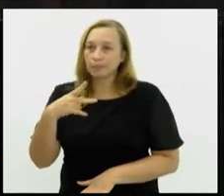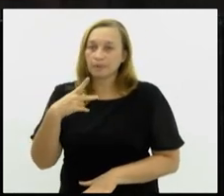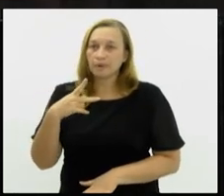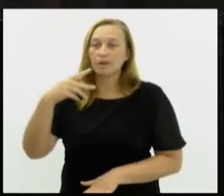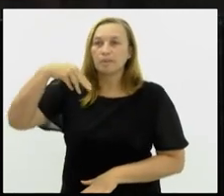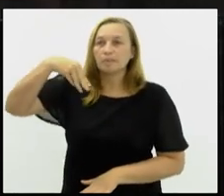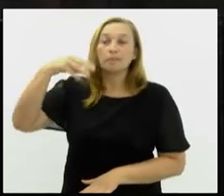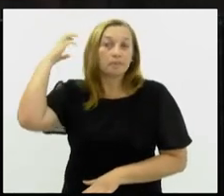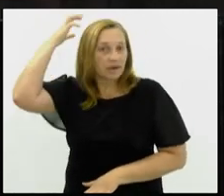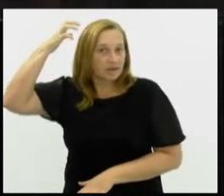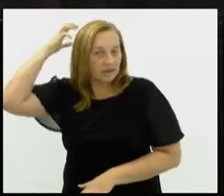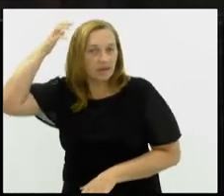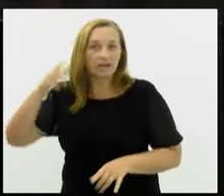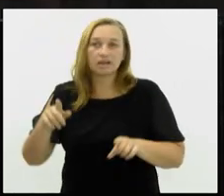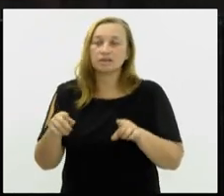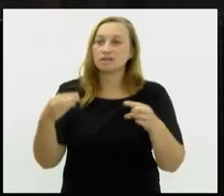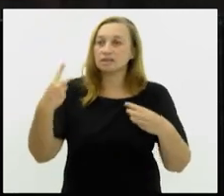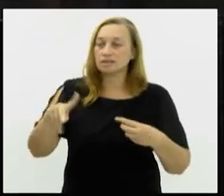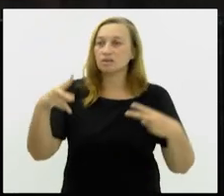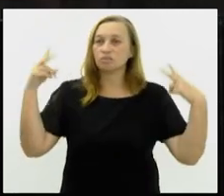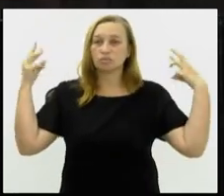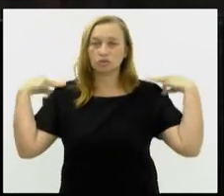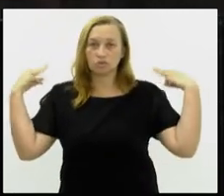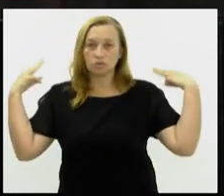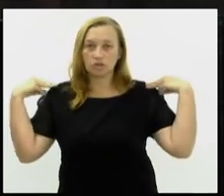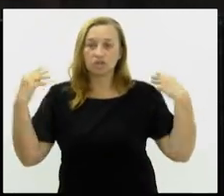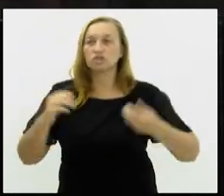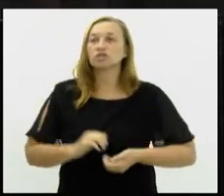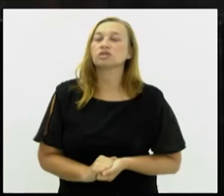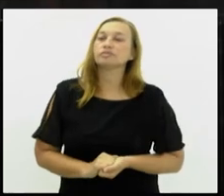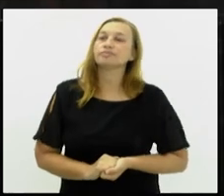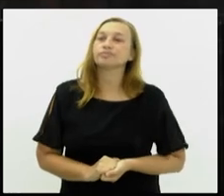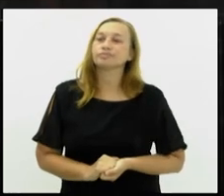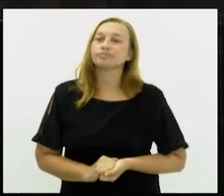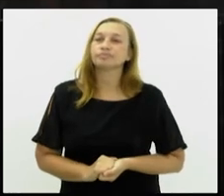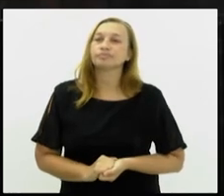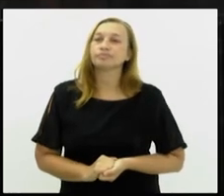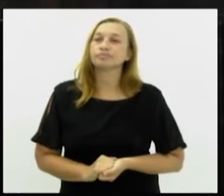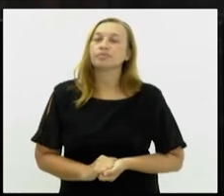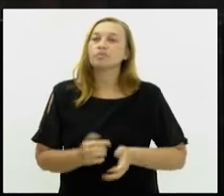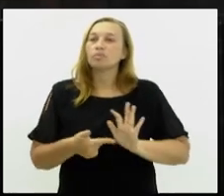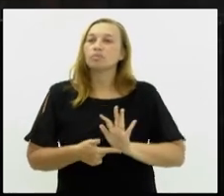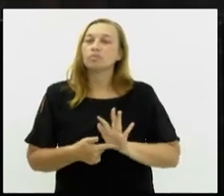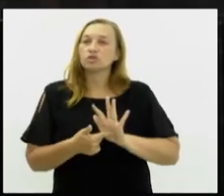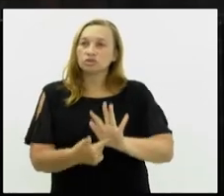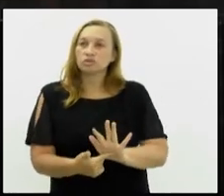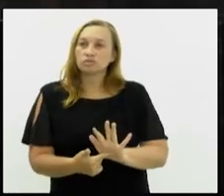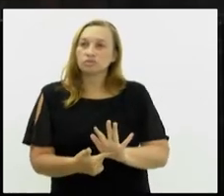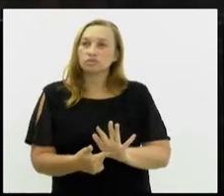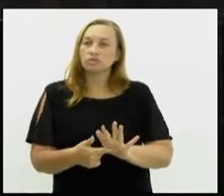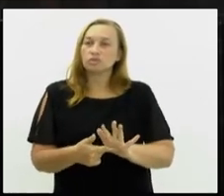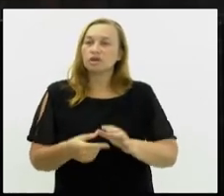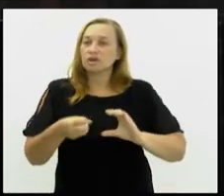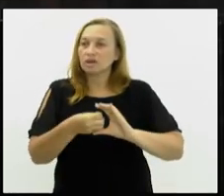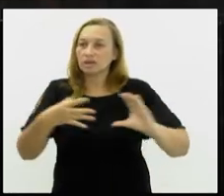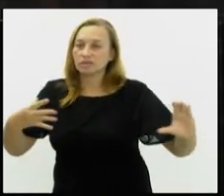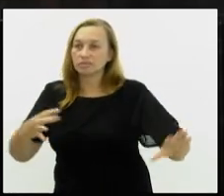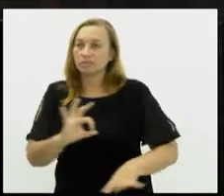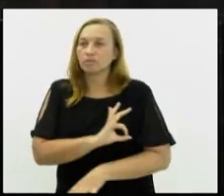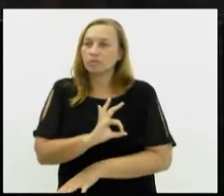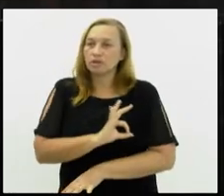Anderson guarda um aspecto muito específico da política brasileira, que é o